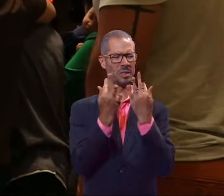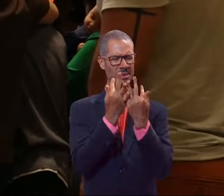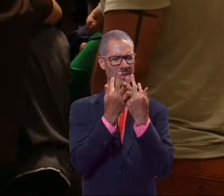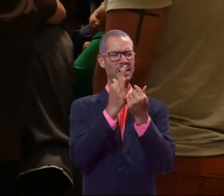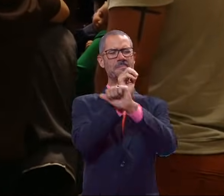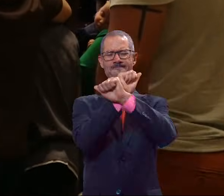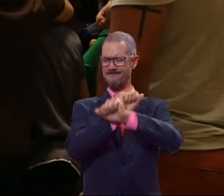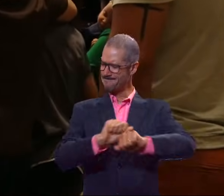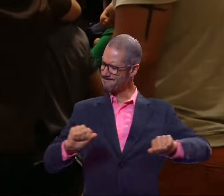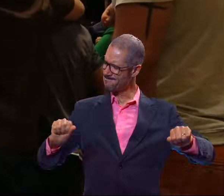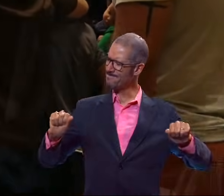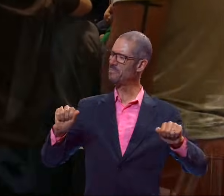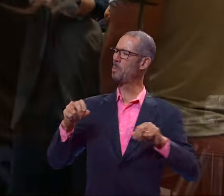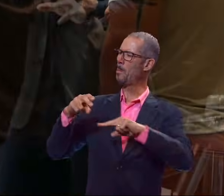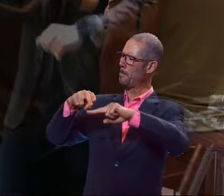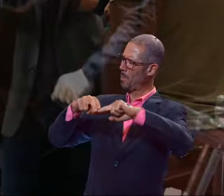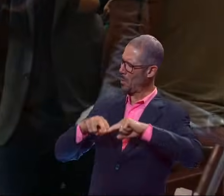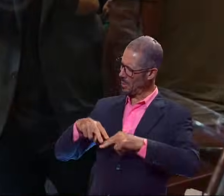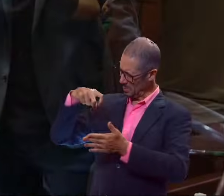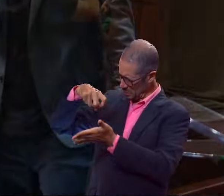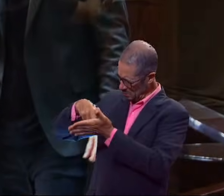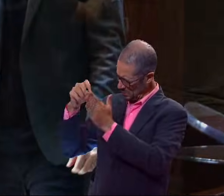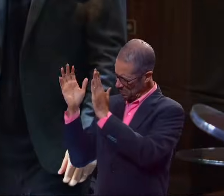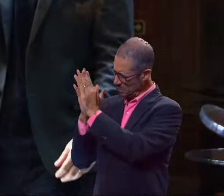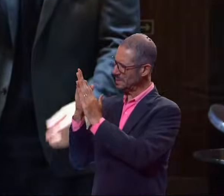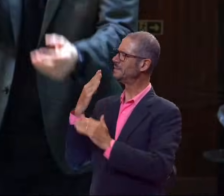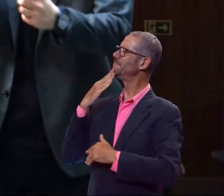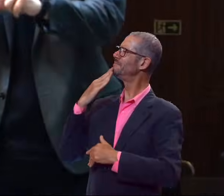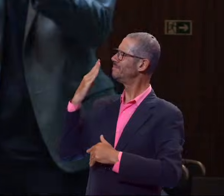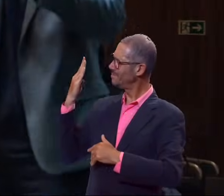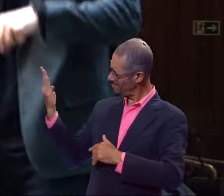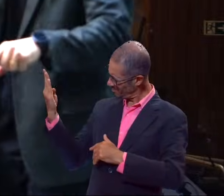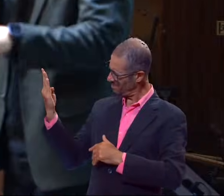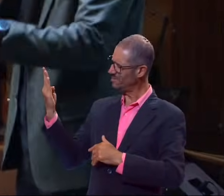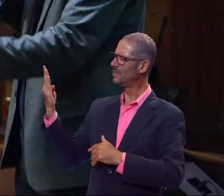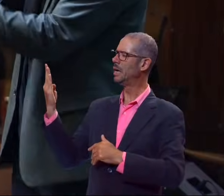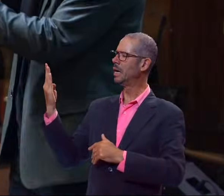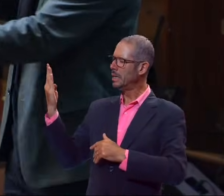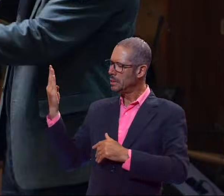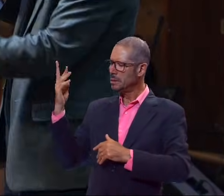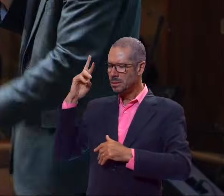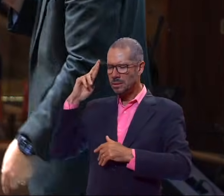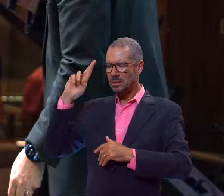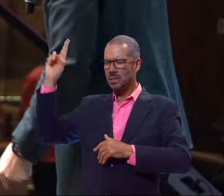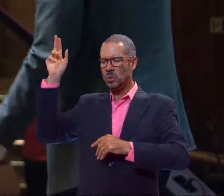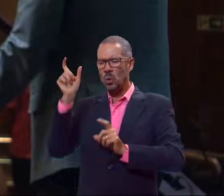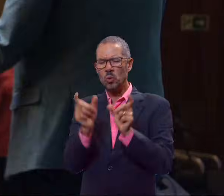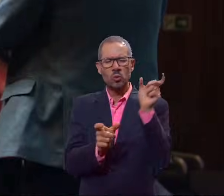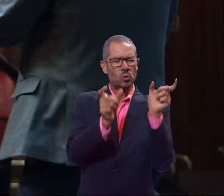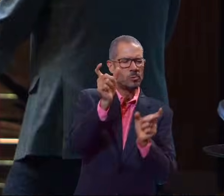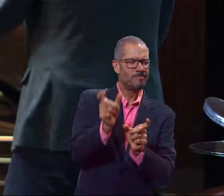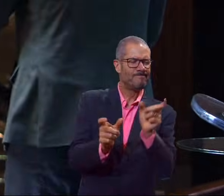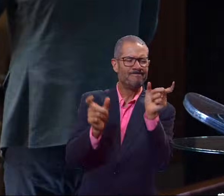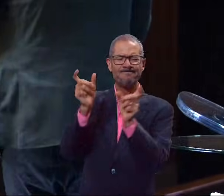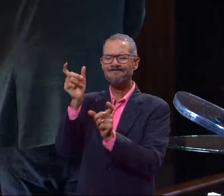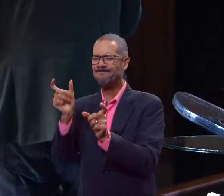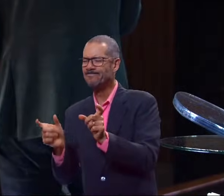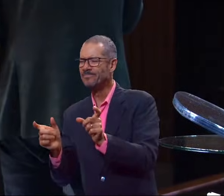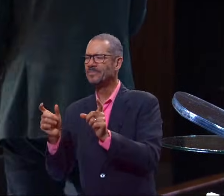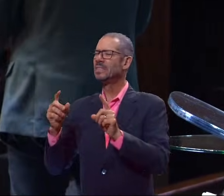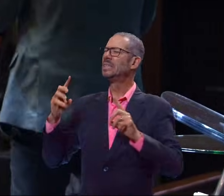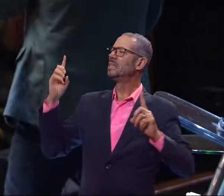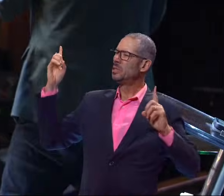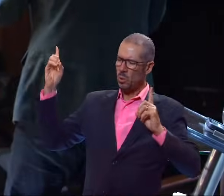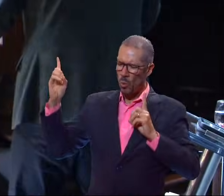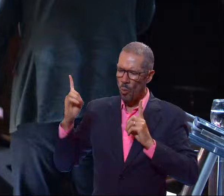Pai. Por isso eu quero clamar: não nos encontre negligentes, não nos encontre,